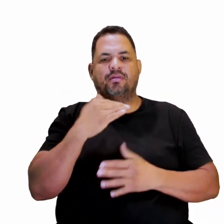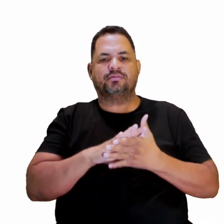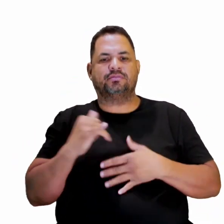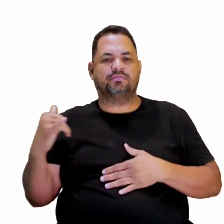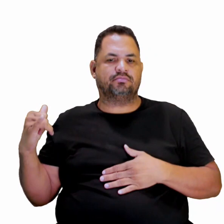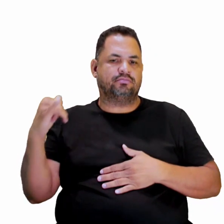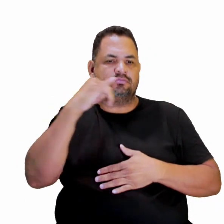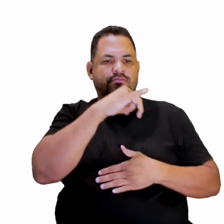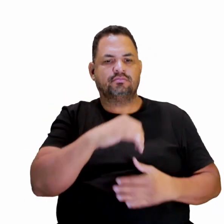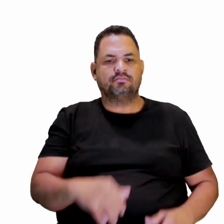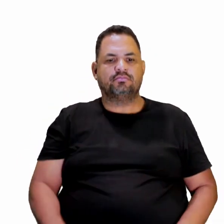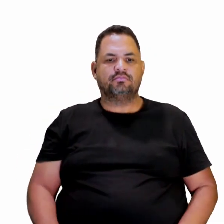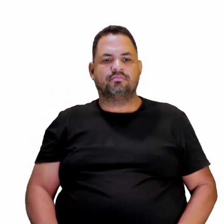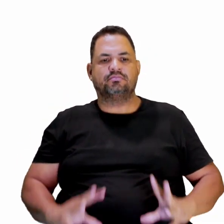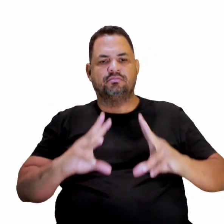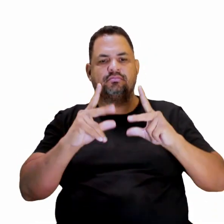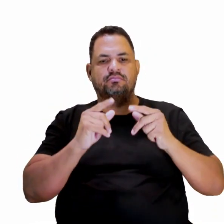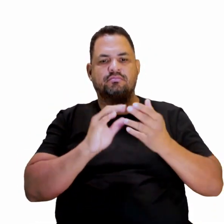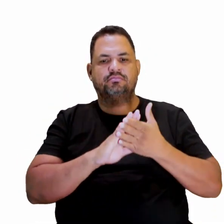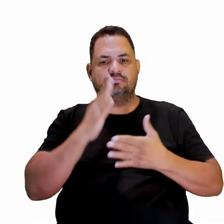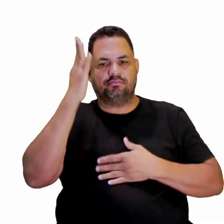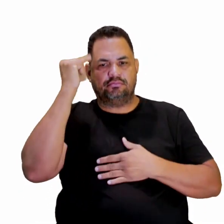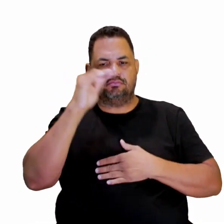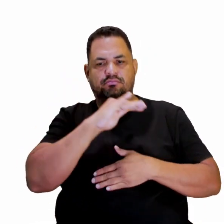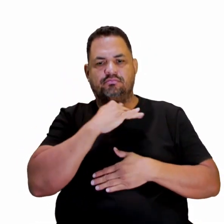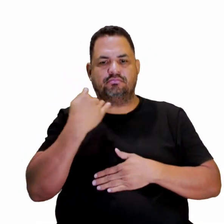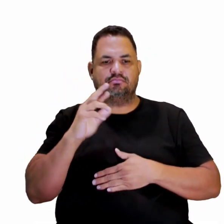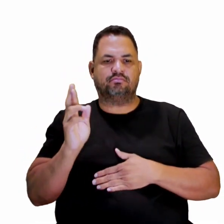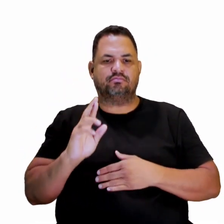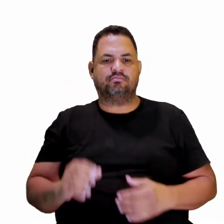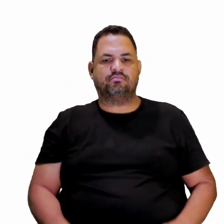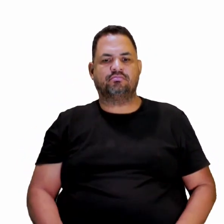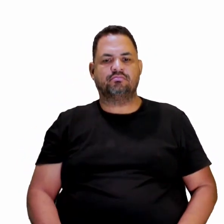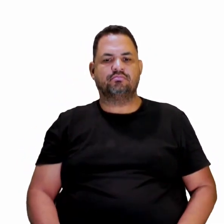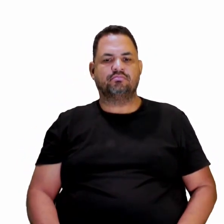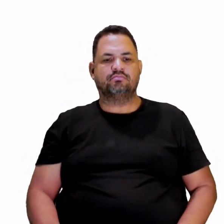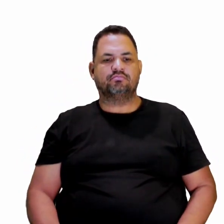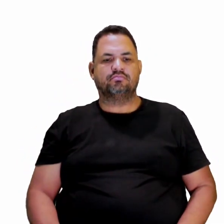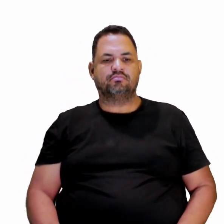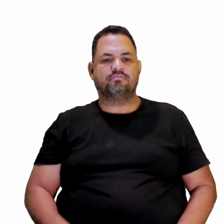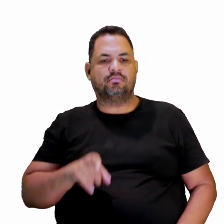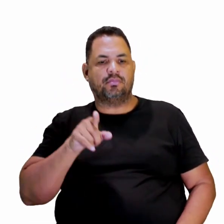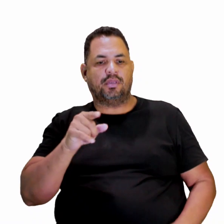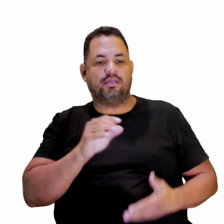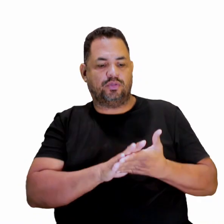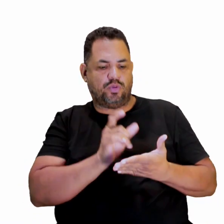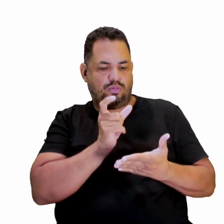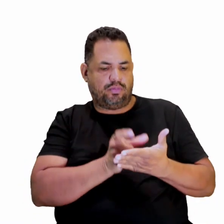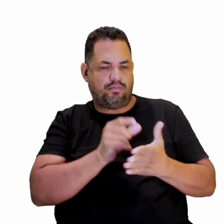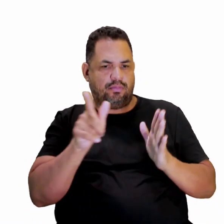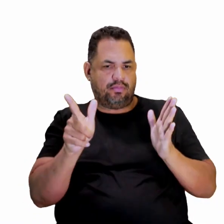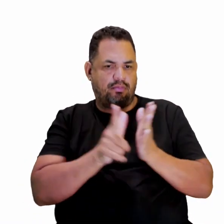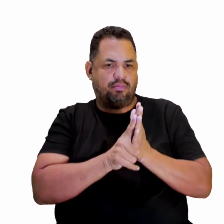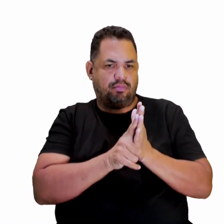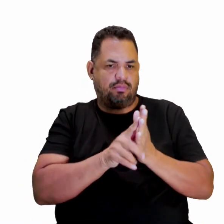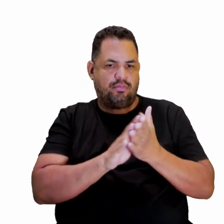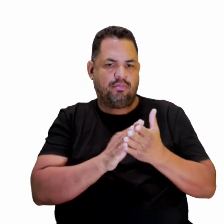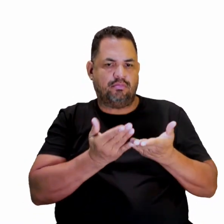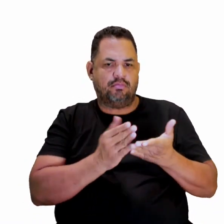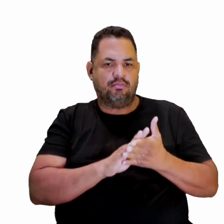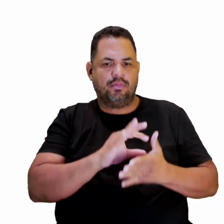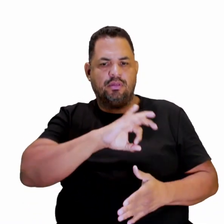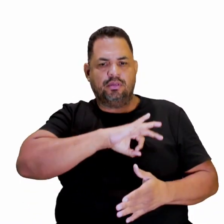Claro que não. Todos na Scotland Yard sabiam do assassinato? Também não. Ela entregou o bilhete ao inspetor Grooves? Foi o que